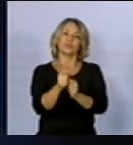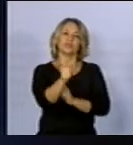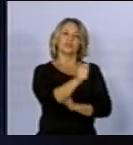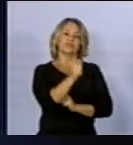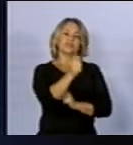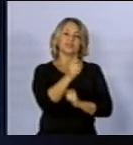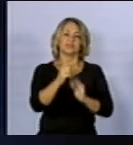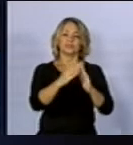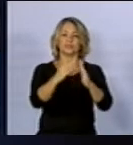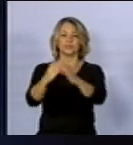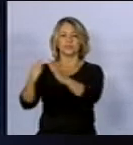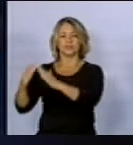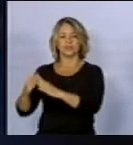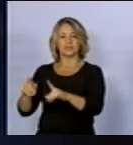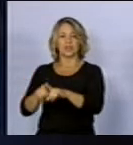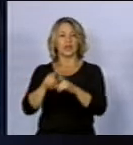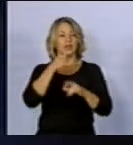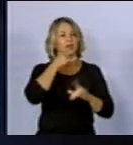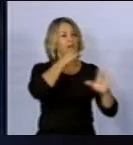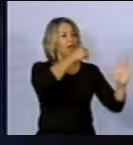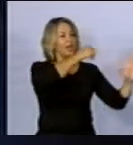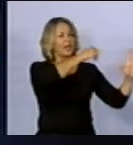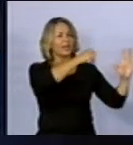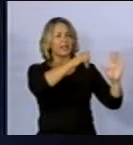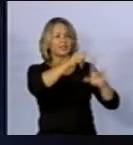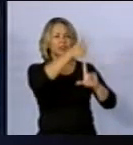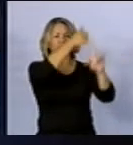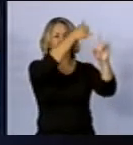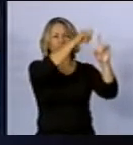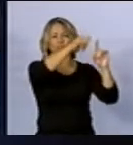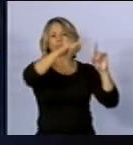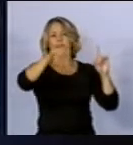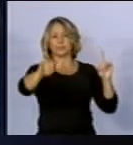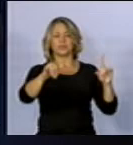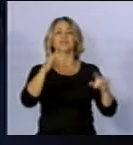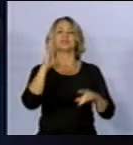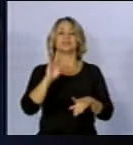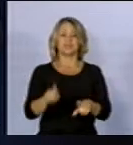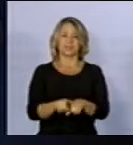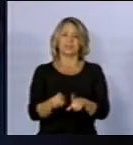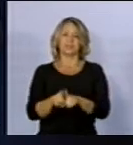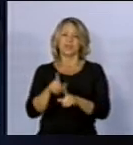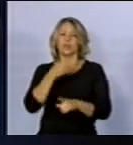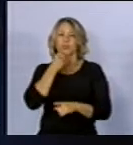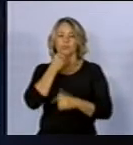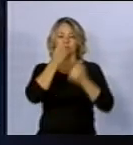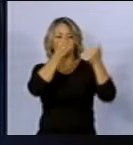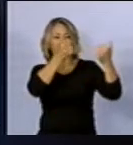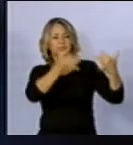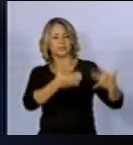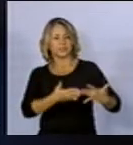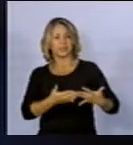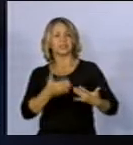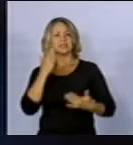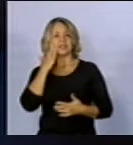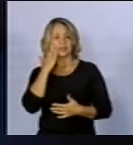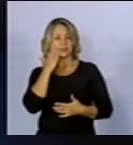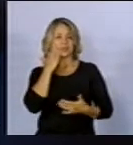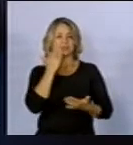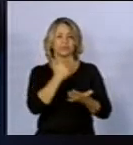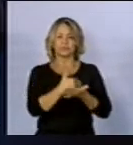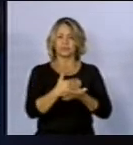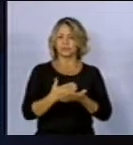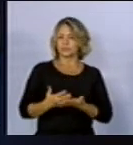moradores quanto à radiação eletromagnética Dr mar blanck que aqui estará dividiu os entre riscos visíveis e riscos